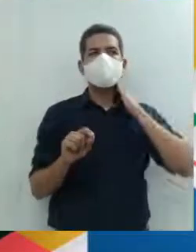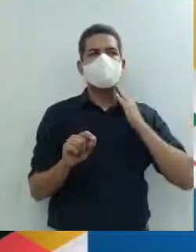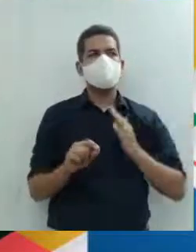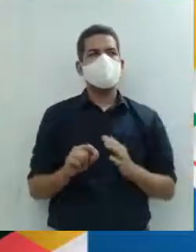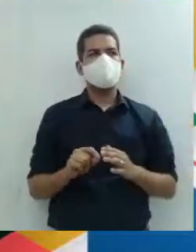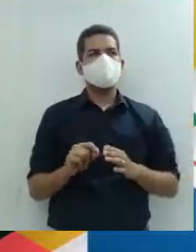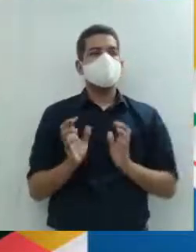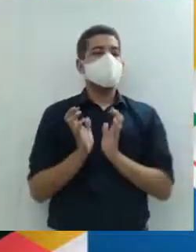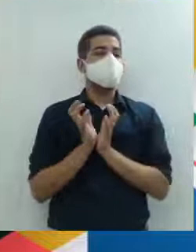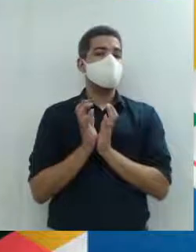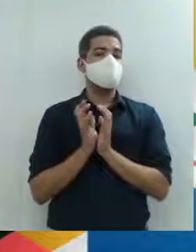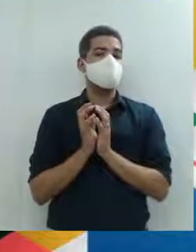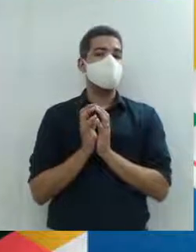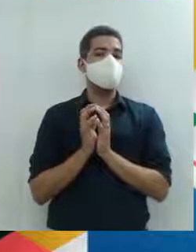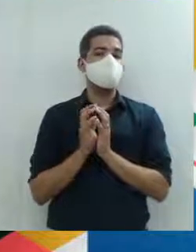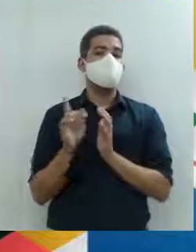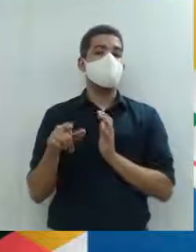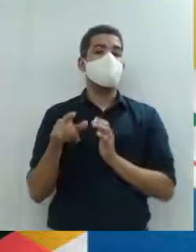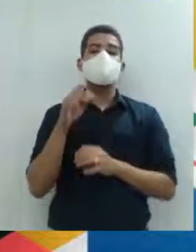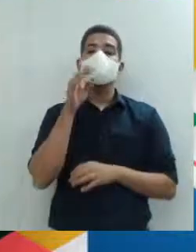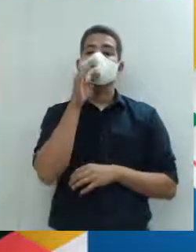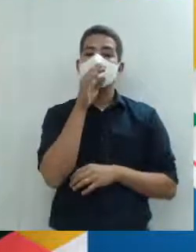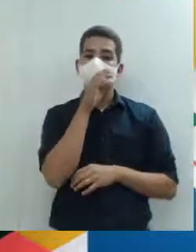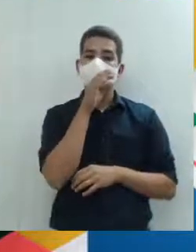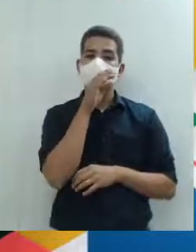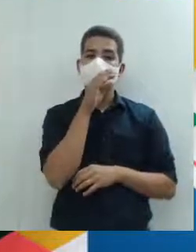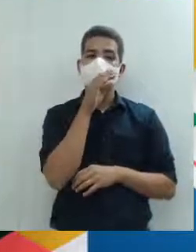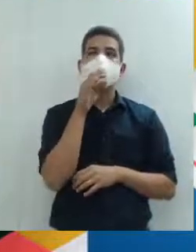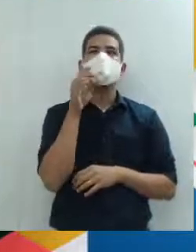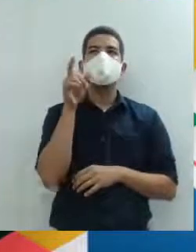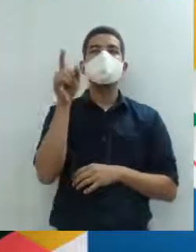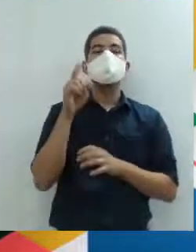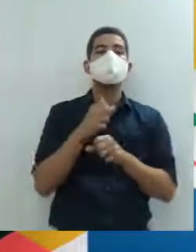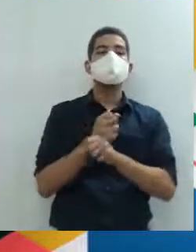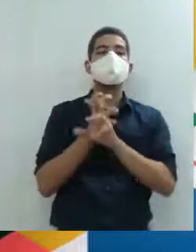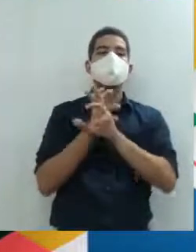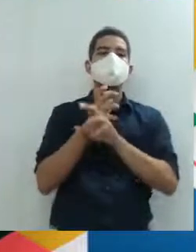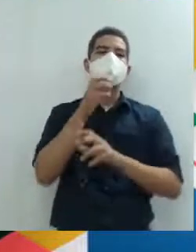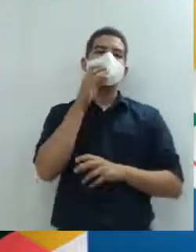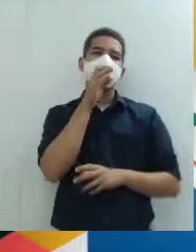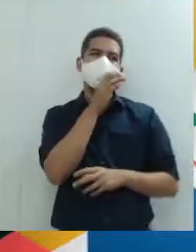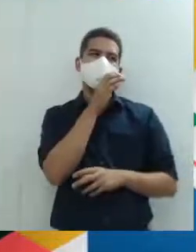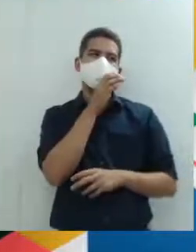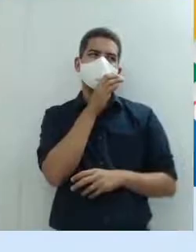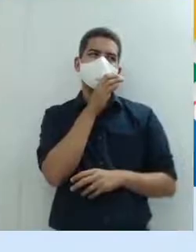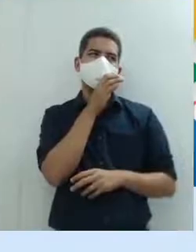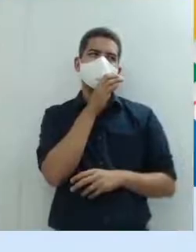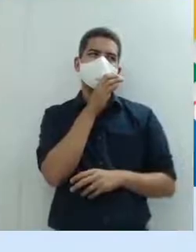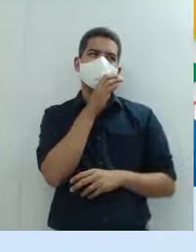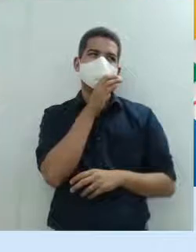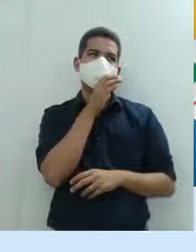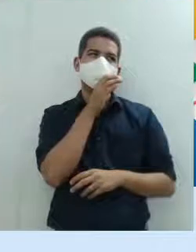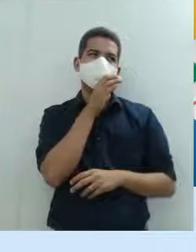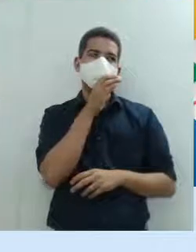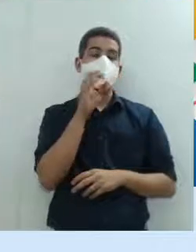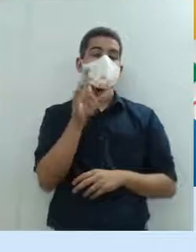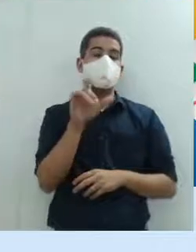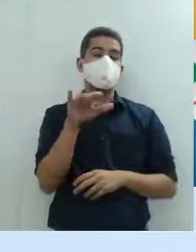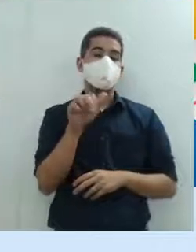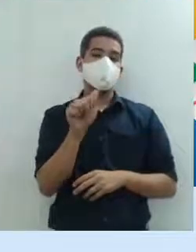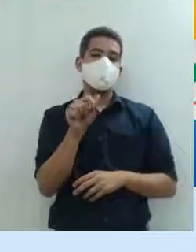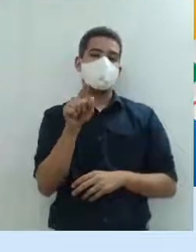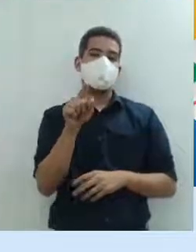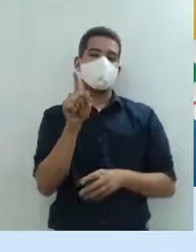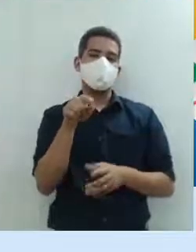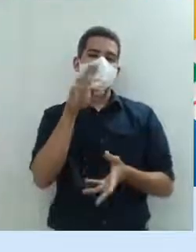exemplo, de Recife é sempre quente, quente, quente. Do sertão pernambucano, quente, quente, quente. Quando é que ele para de ser quente? Isso é clima, não é